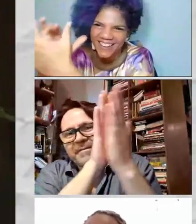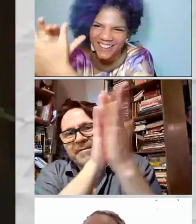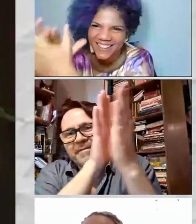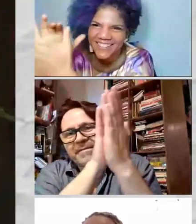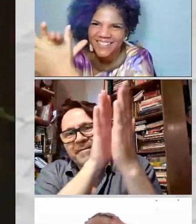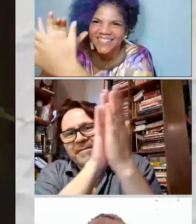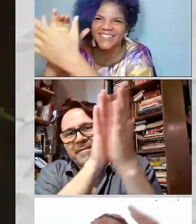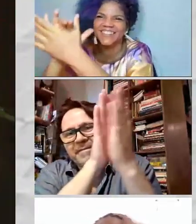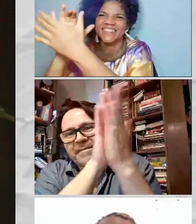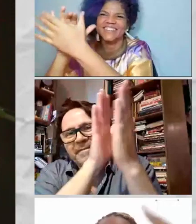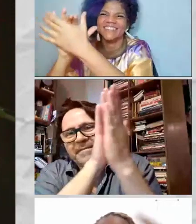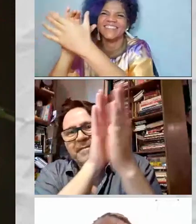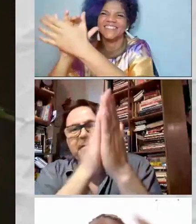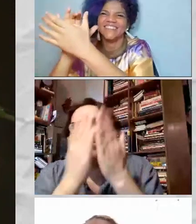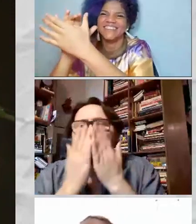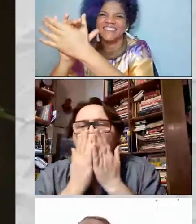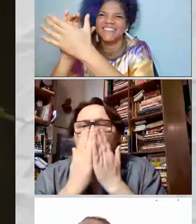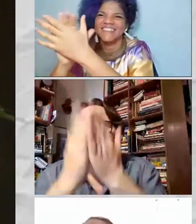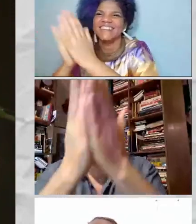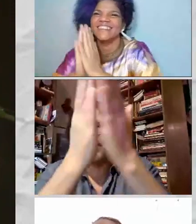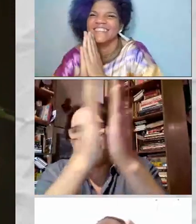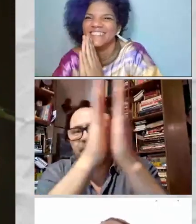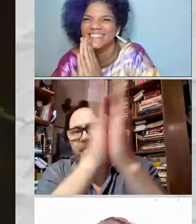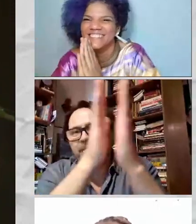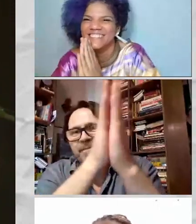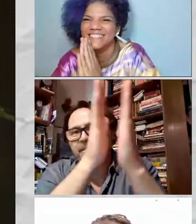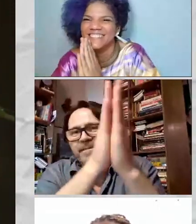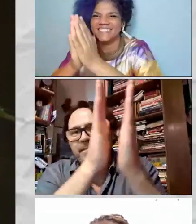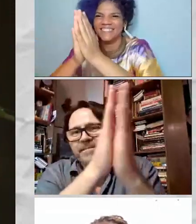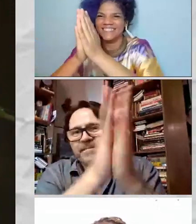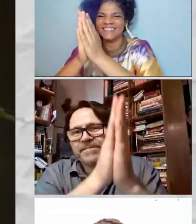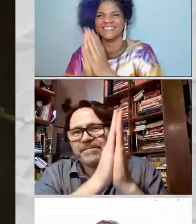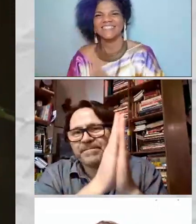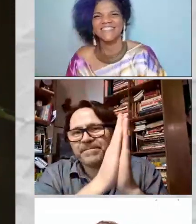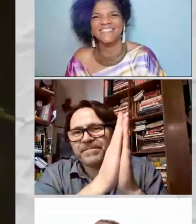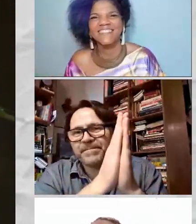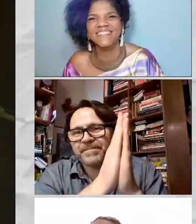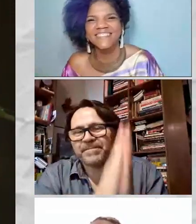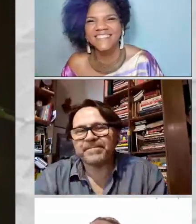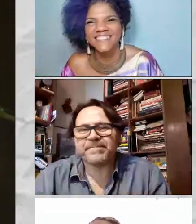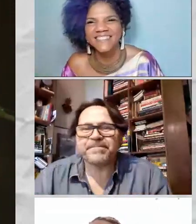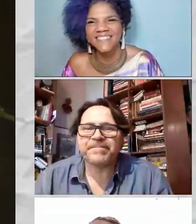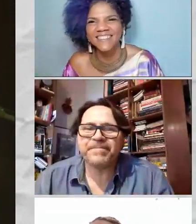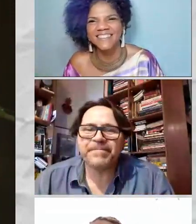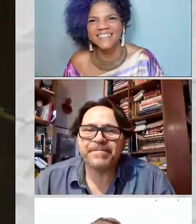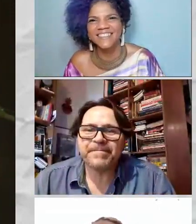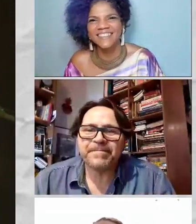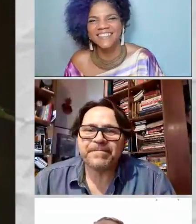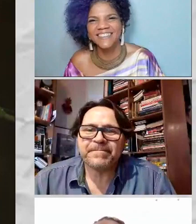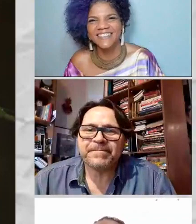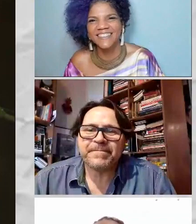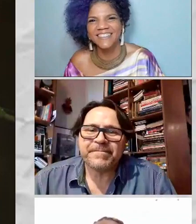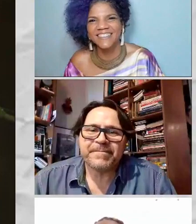Juliana. Obrigado, Marcelino. Obrigado mesmo. É, bom, gente, a gente